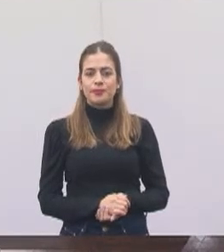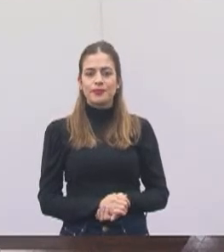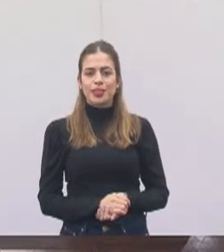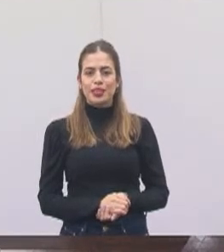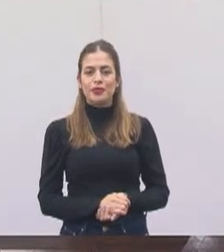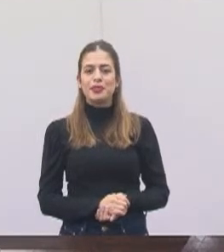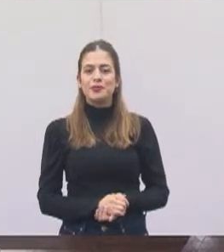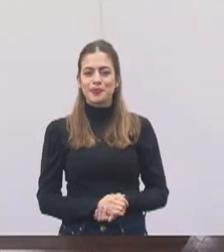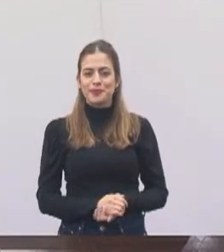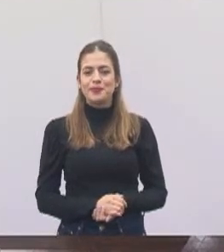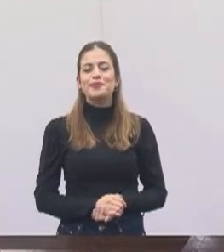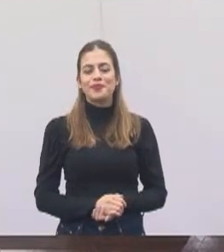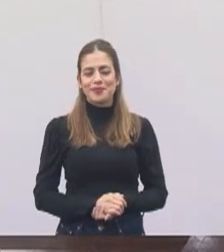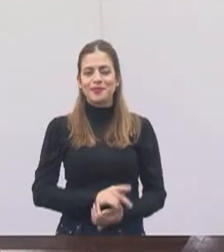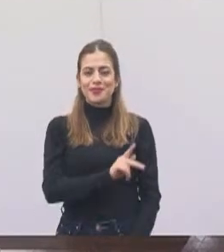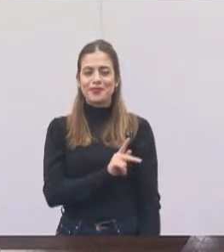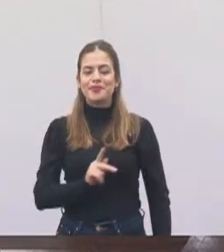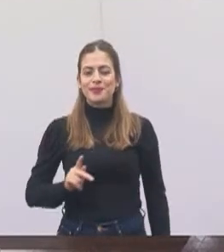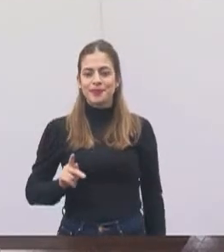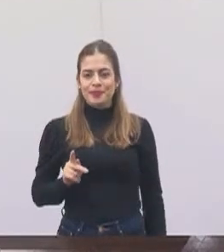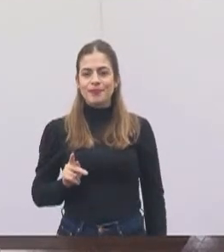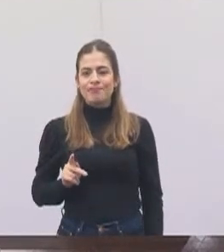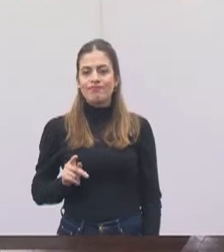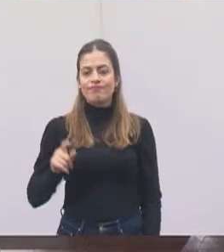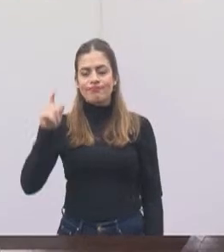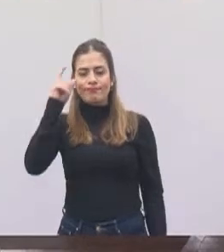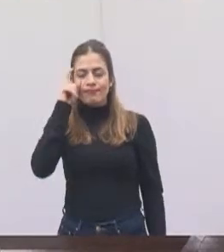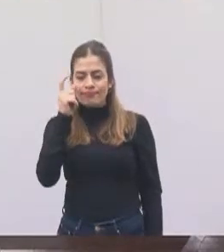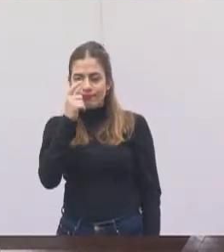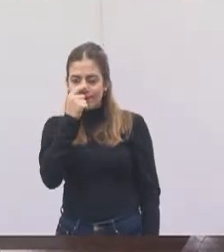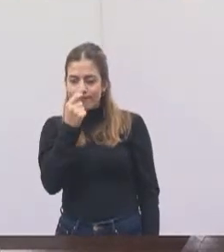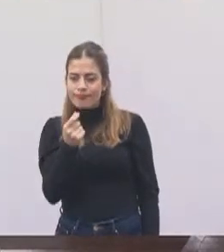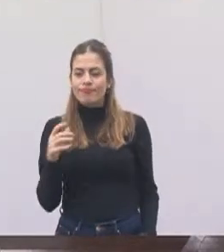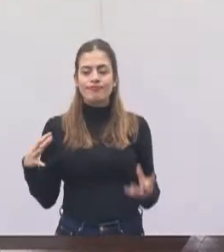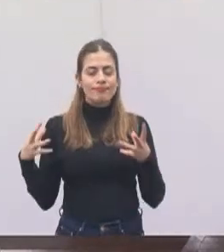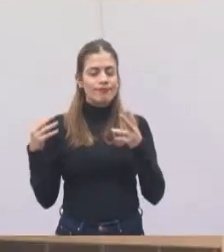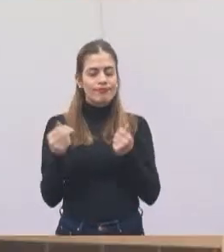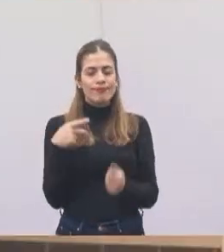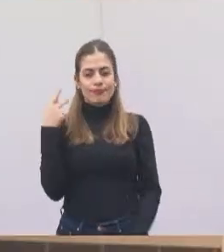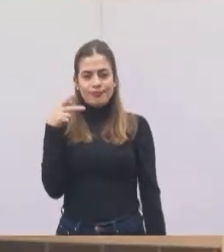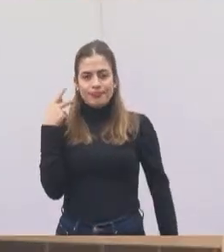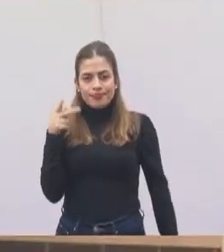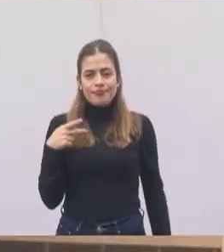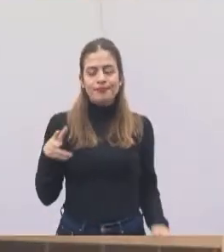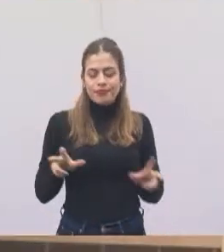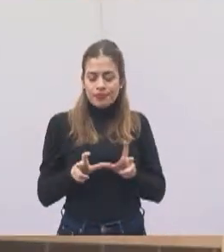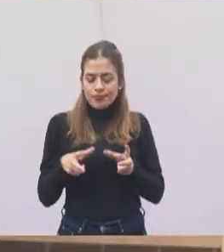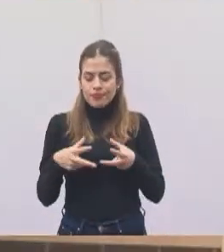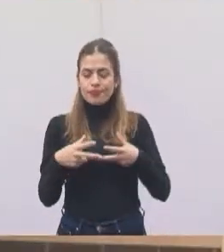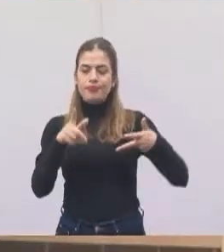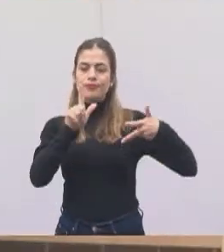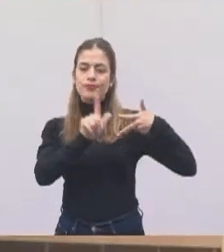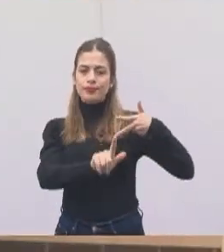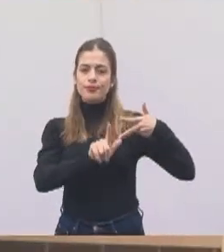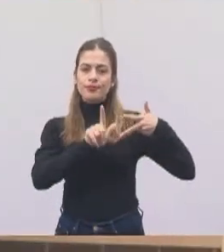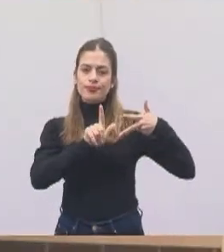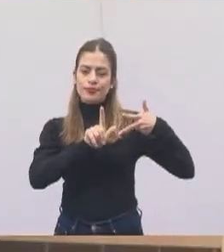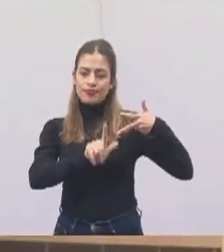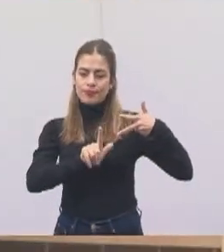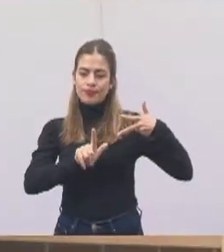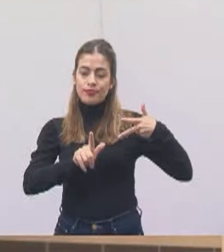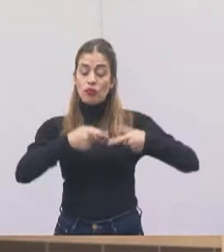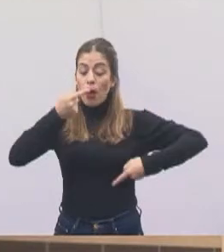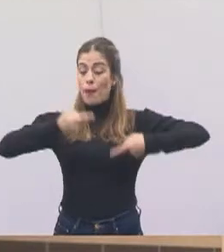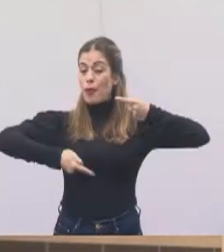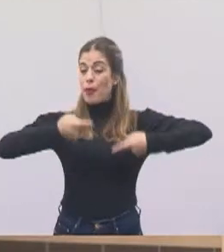Senhor presidente Abner, todos os vereadores dessa Casa de Leis, a discussão ela